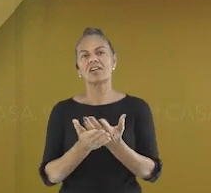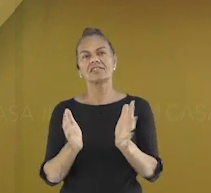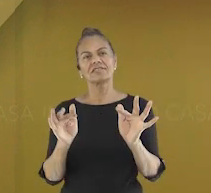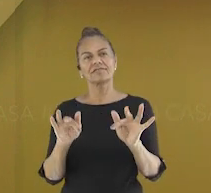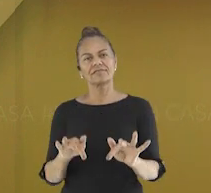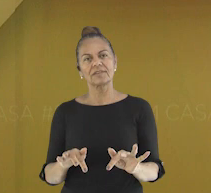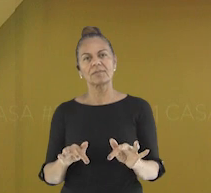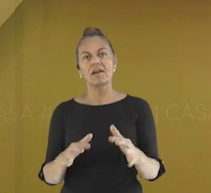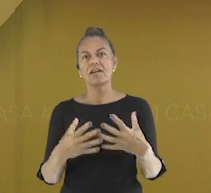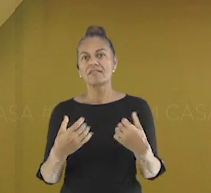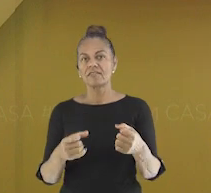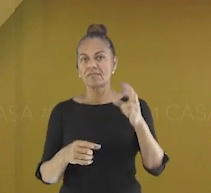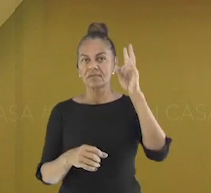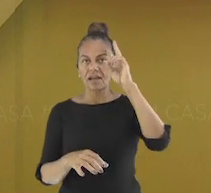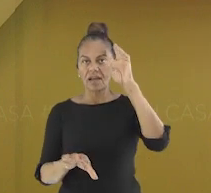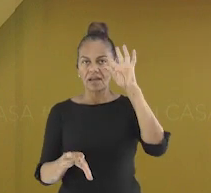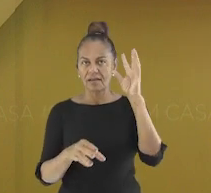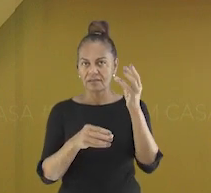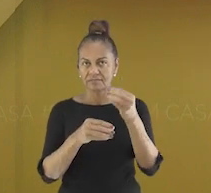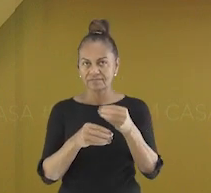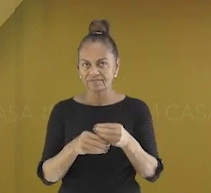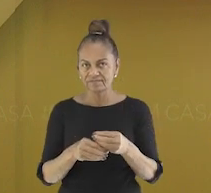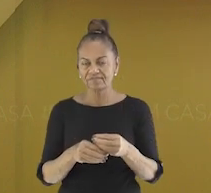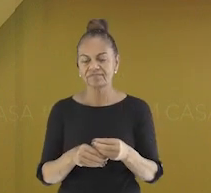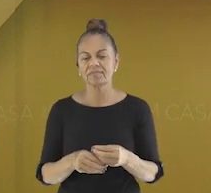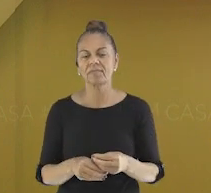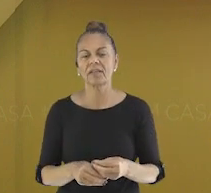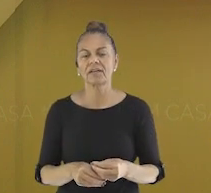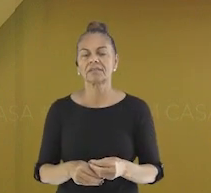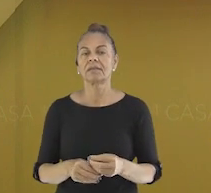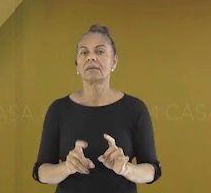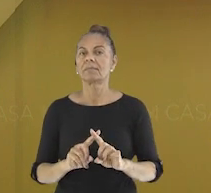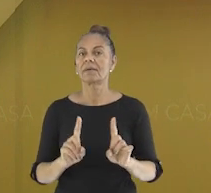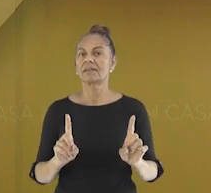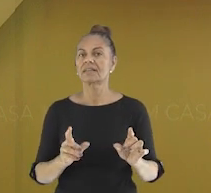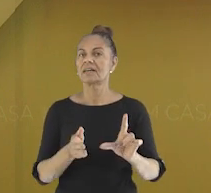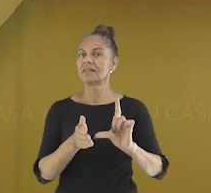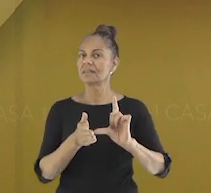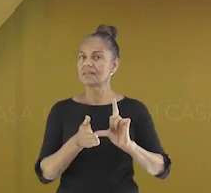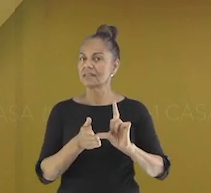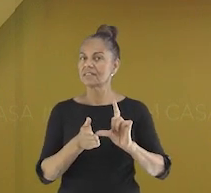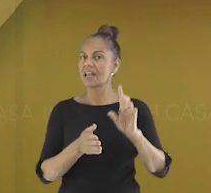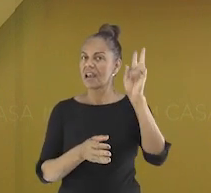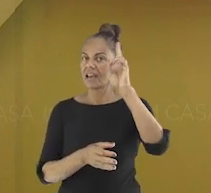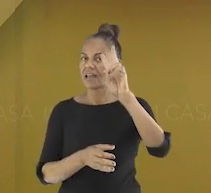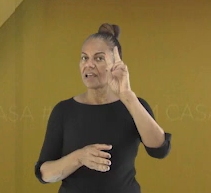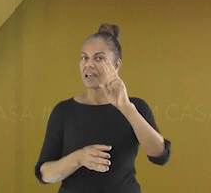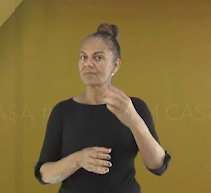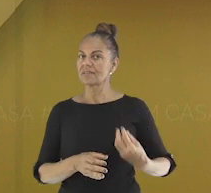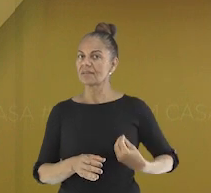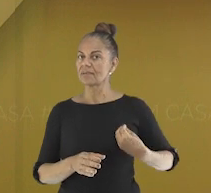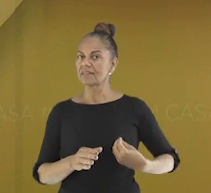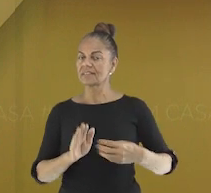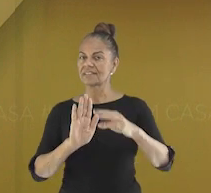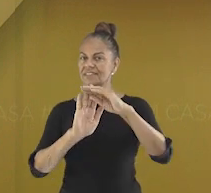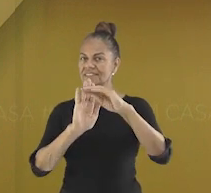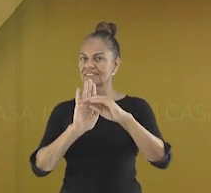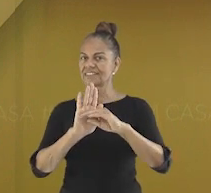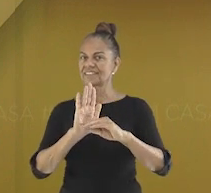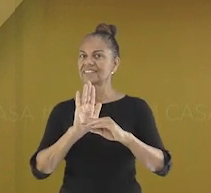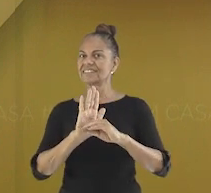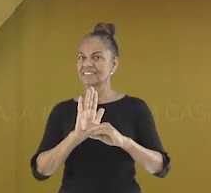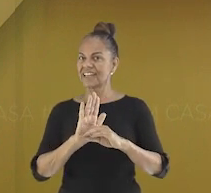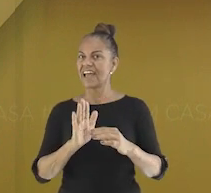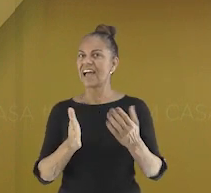ao fim. Vamos revisar nosso conteúdo antes da despedida? Mas, antes, lembre-se de marcar a presença de vocês na